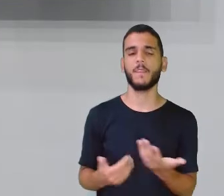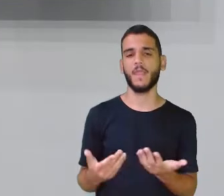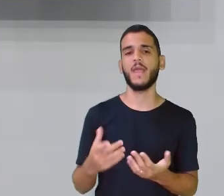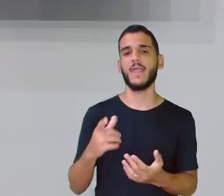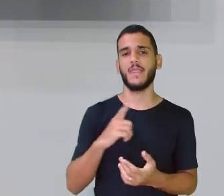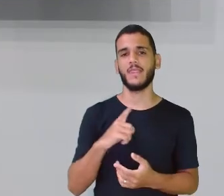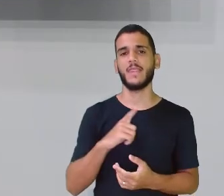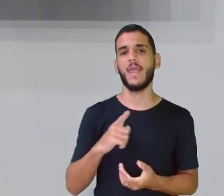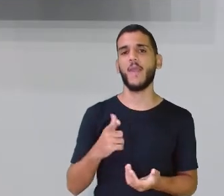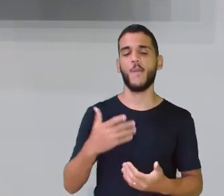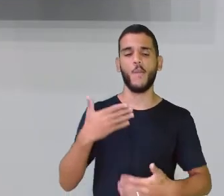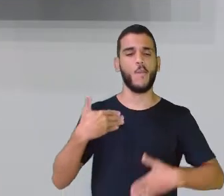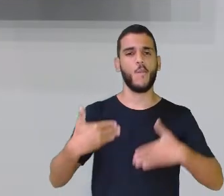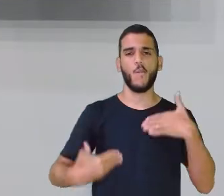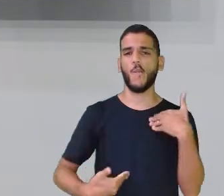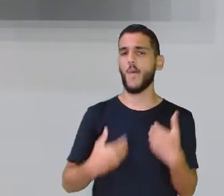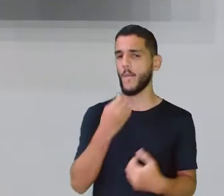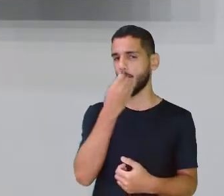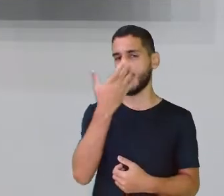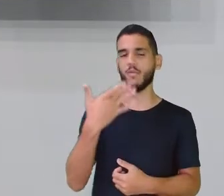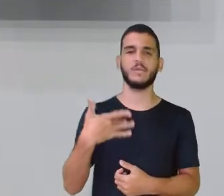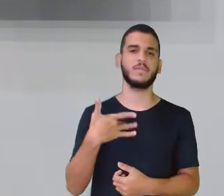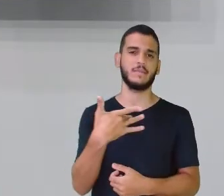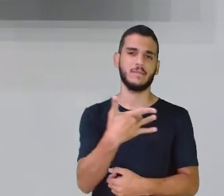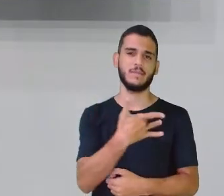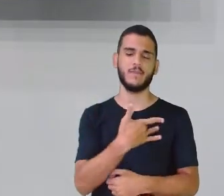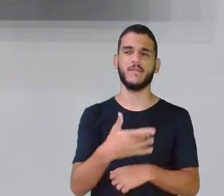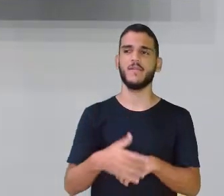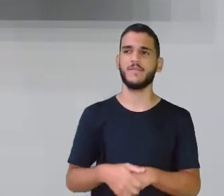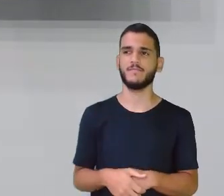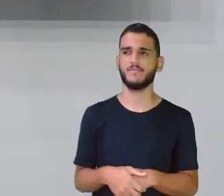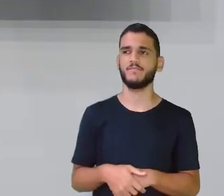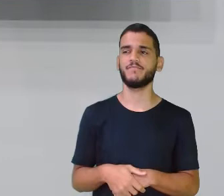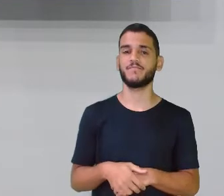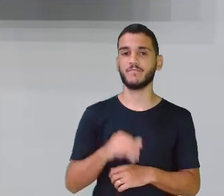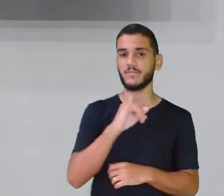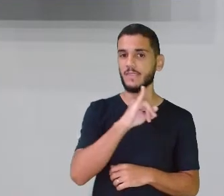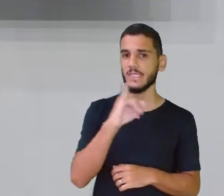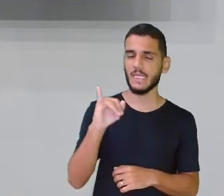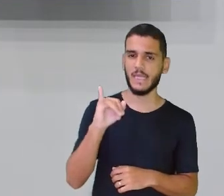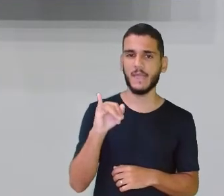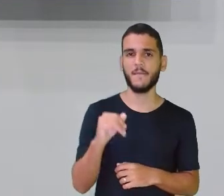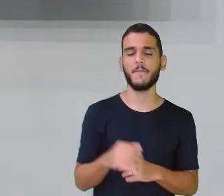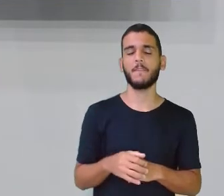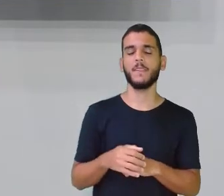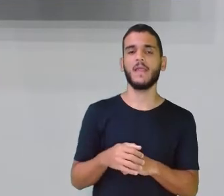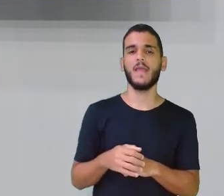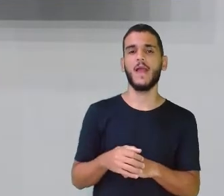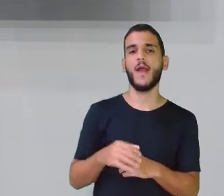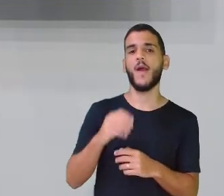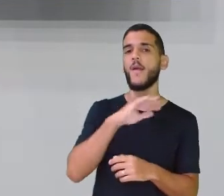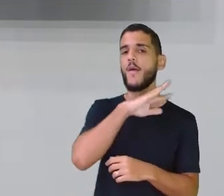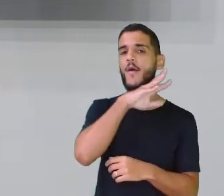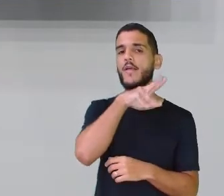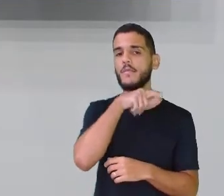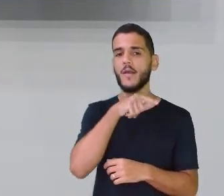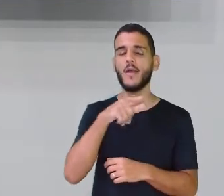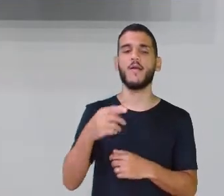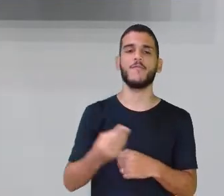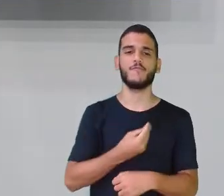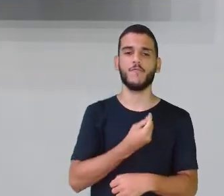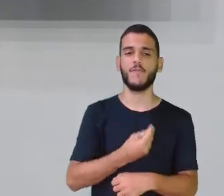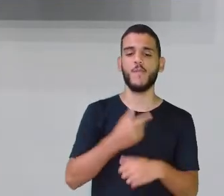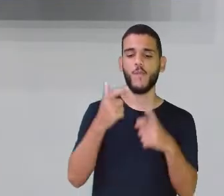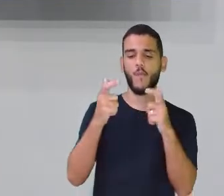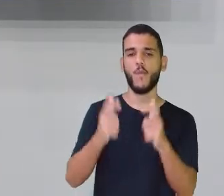funcionar bem e manter ele vivo e saudável. Se essa ovelha aqui é criada num local fechado, não é tão bom quanto